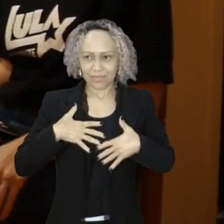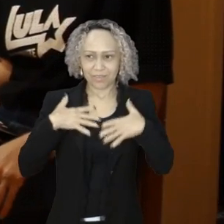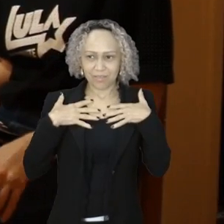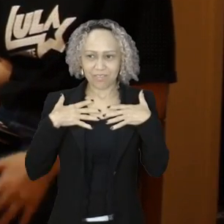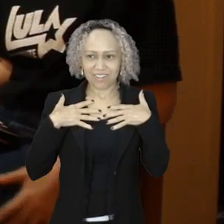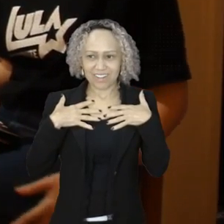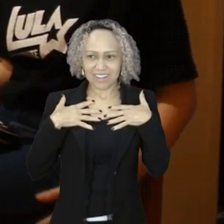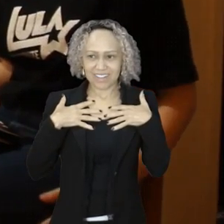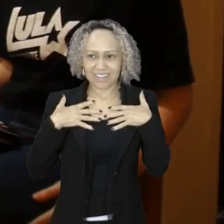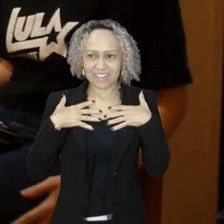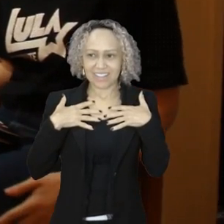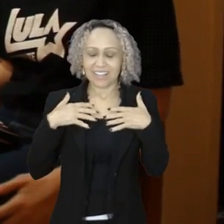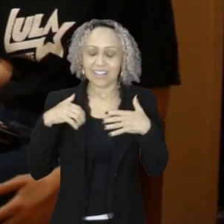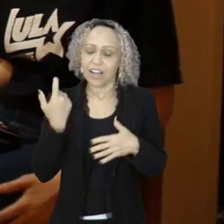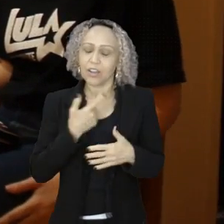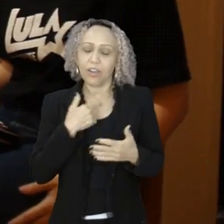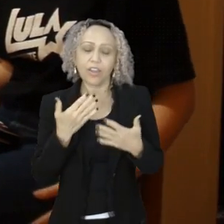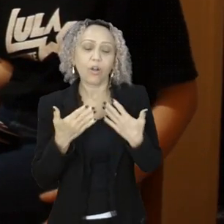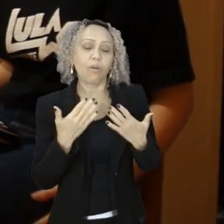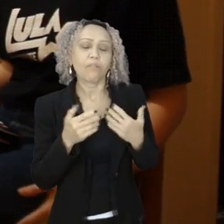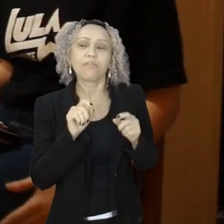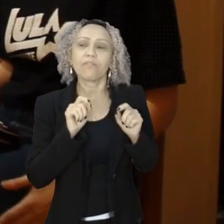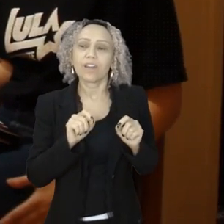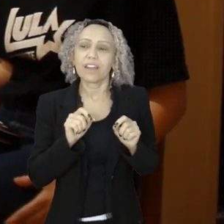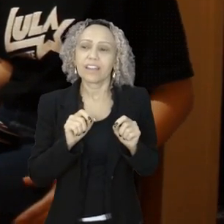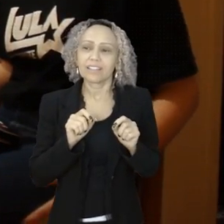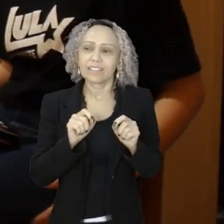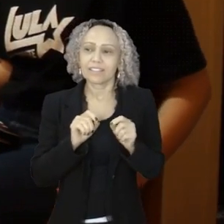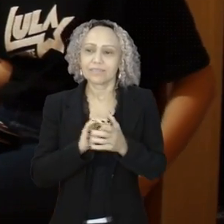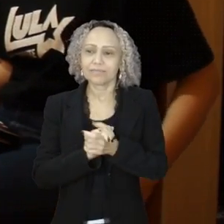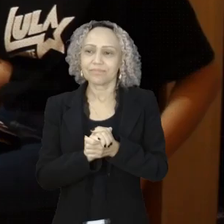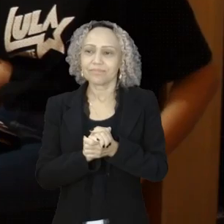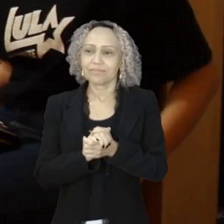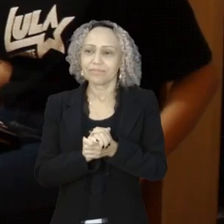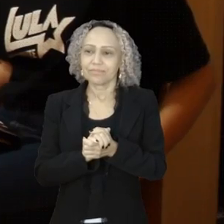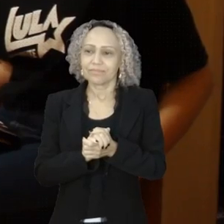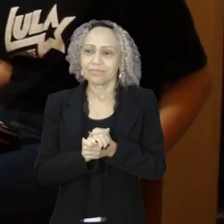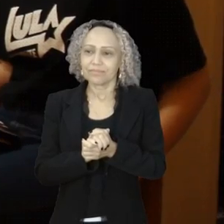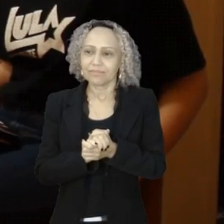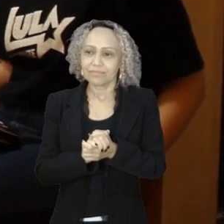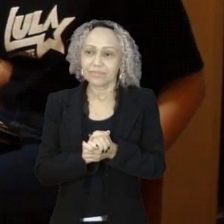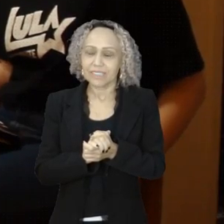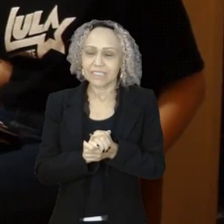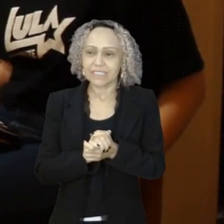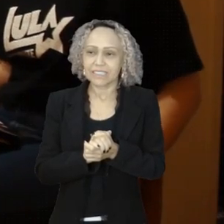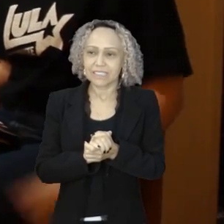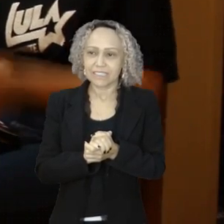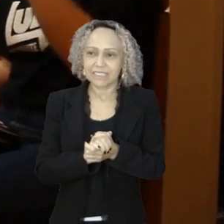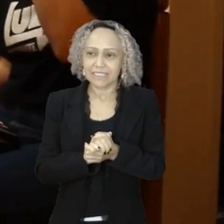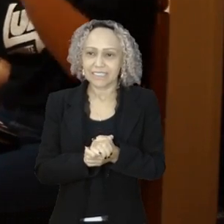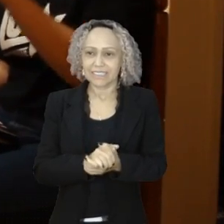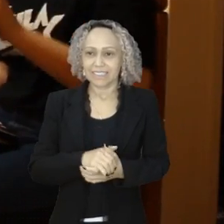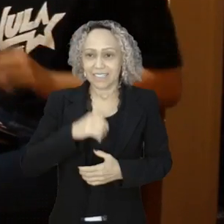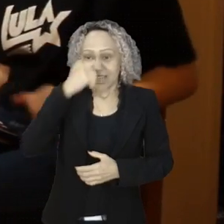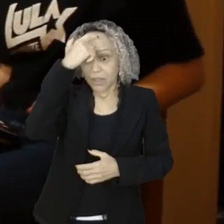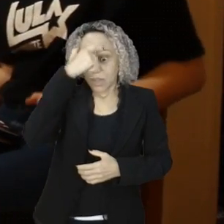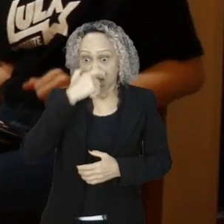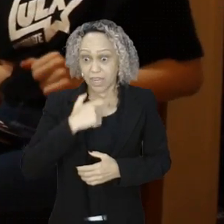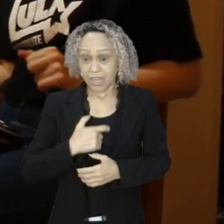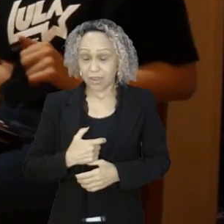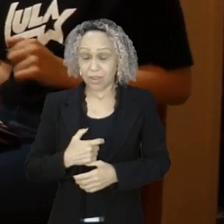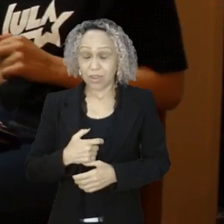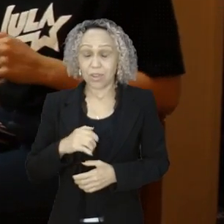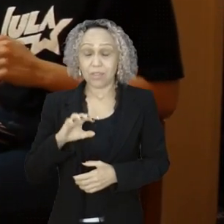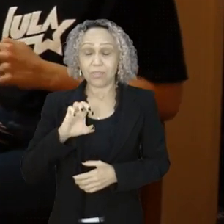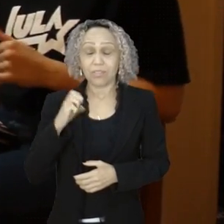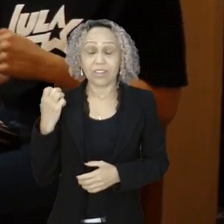nossa charla, nossa conversa, mas tu não citou uma que eu fui presidente do Sindicato dos